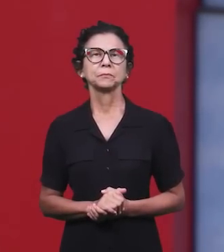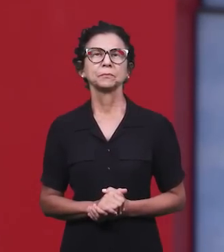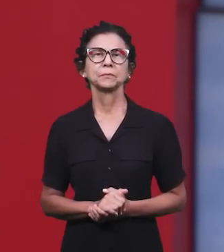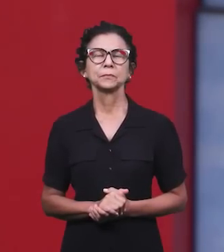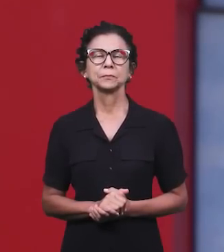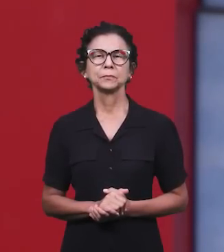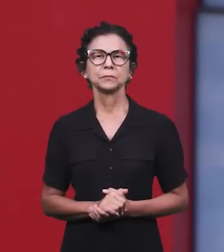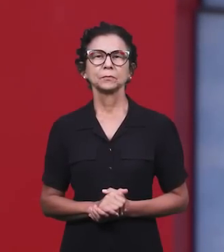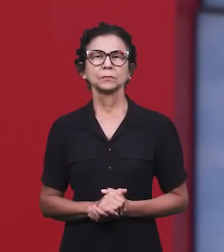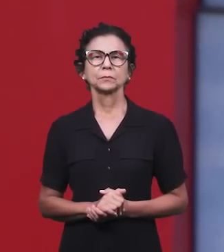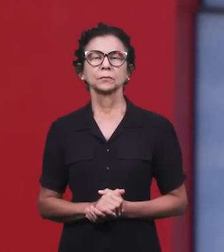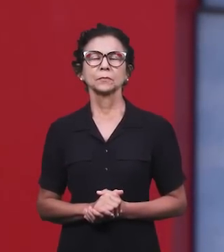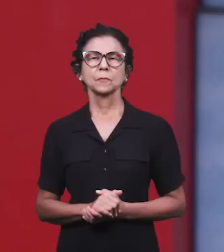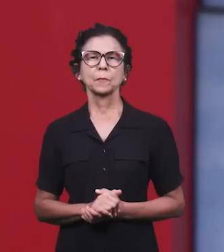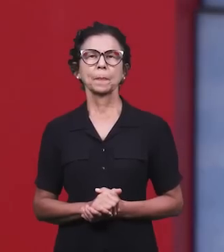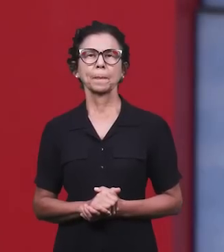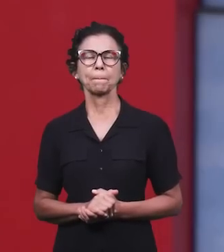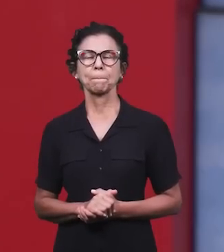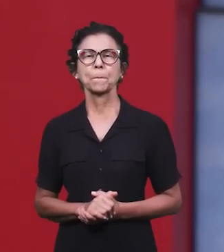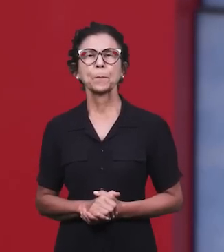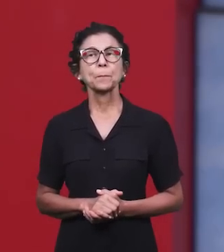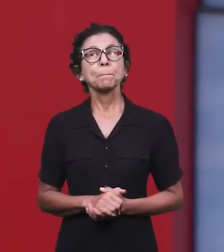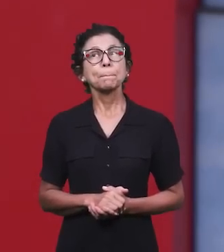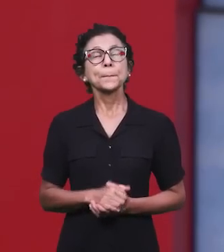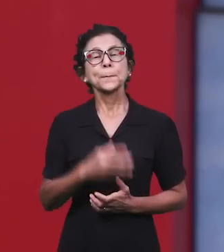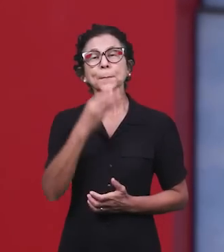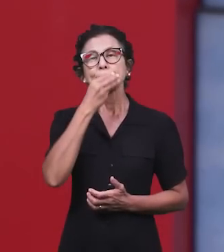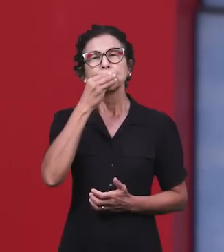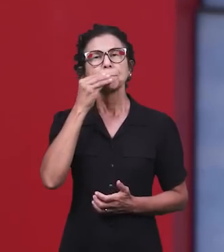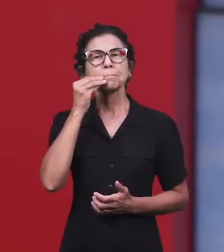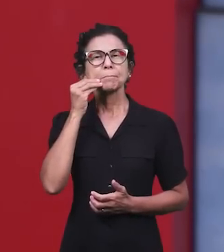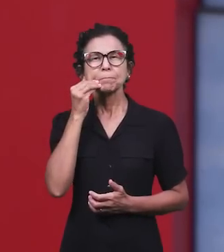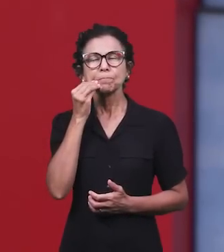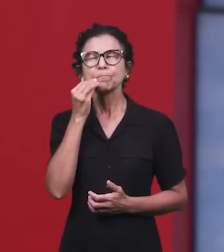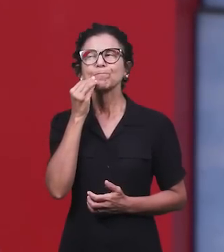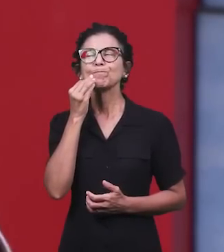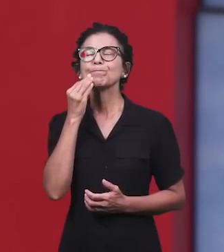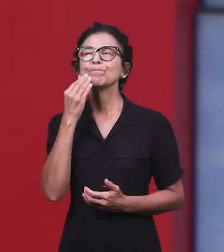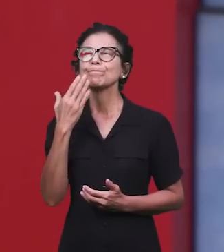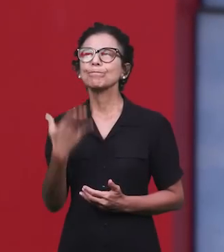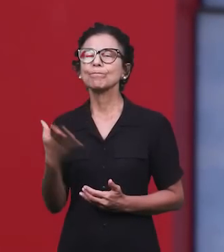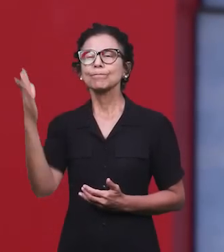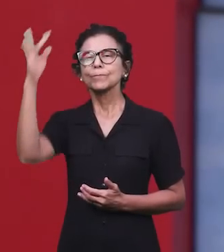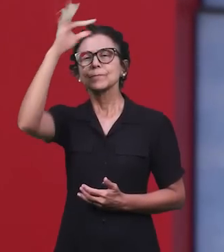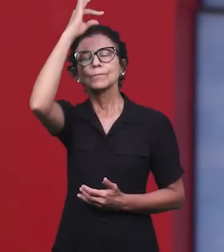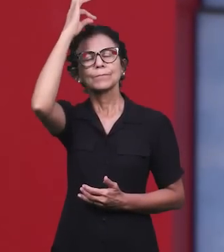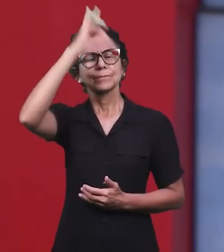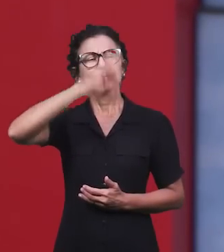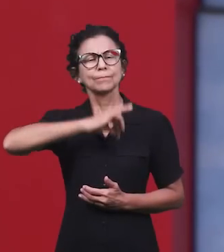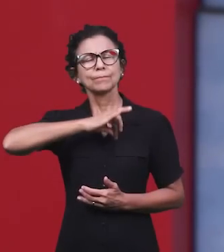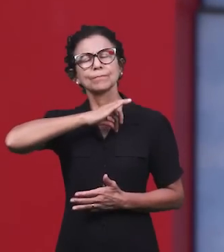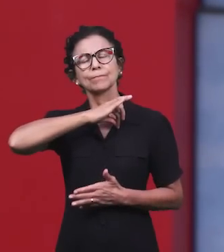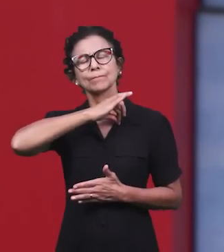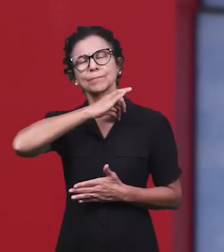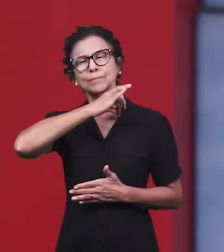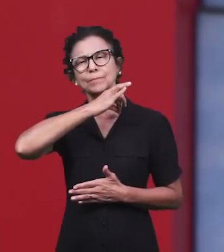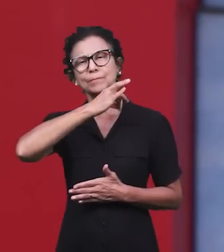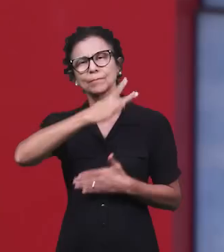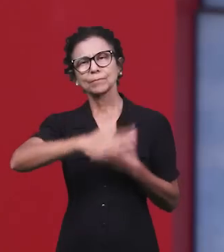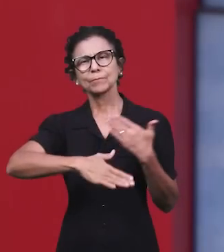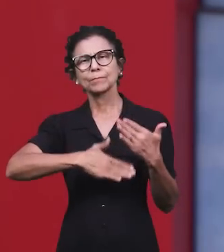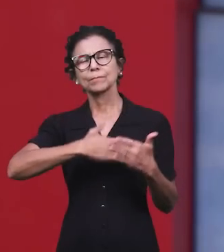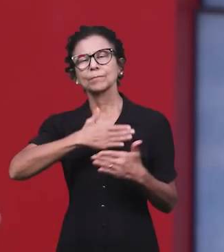um odre novo. Você fez o jejum é como um odre que o Senhor vai encher de vinho. Então, resumindo,